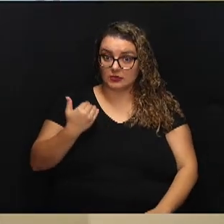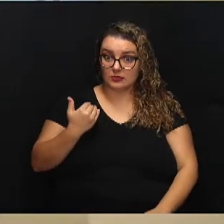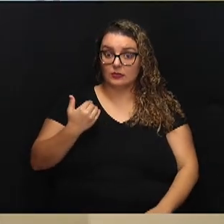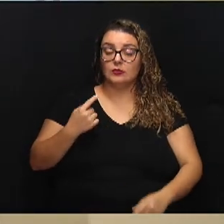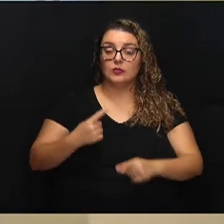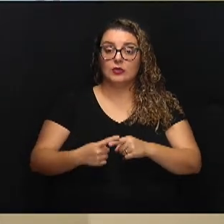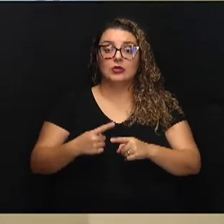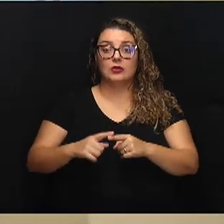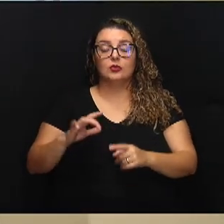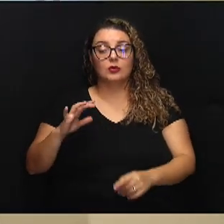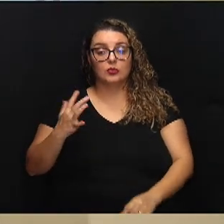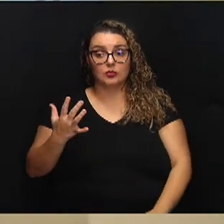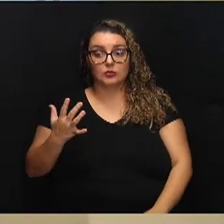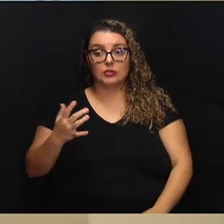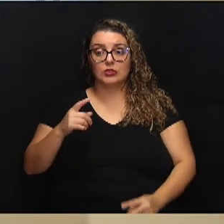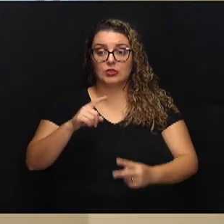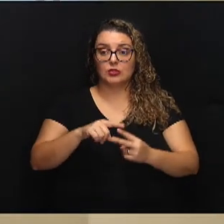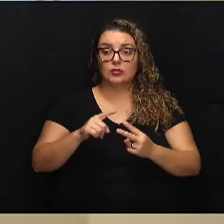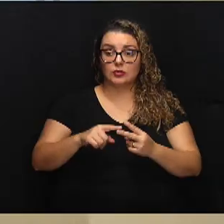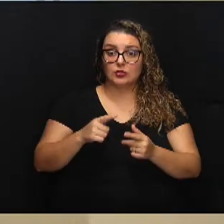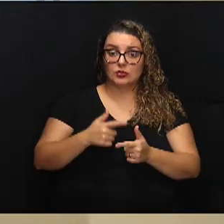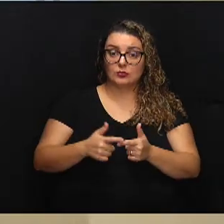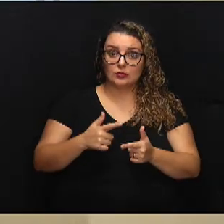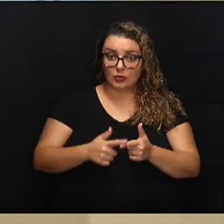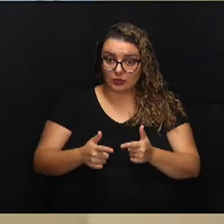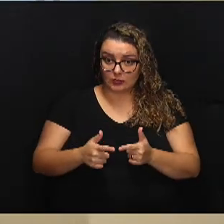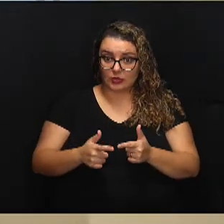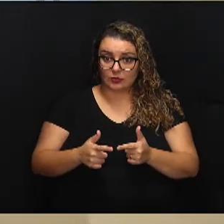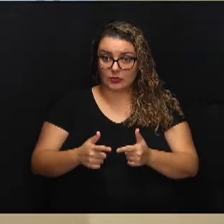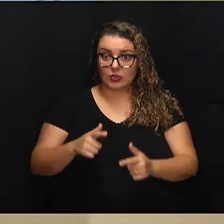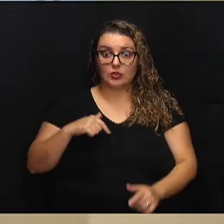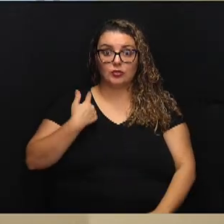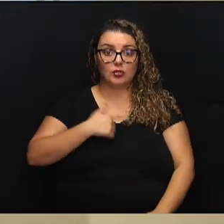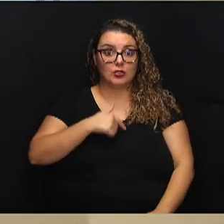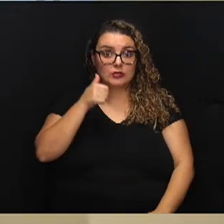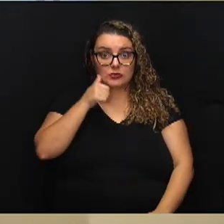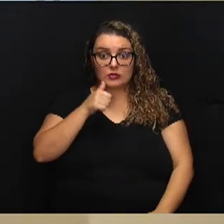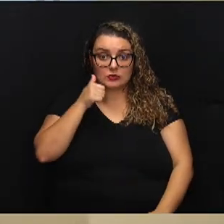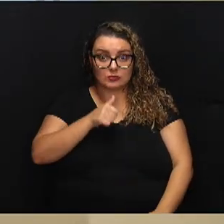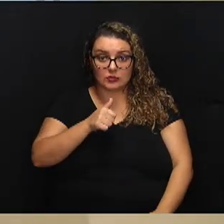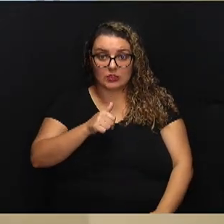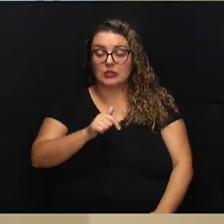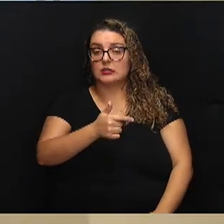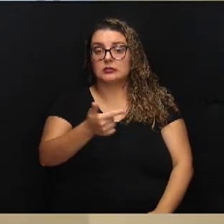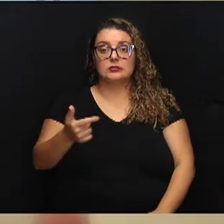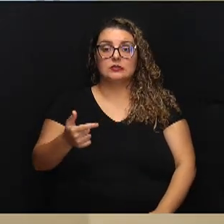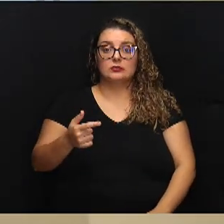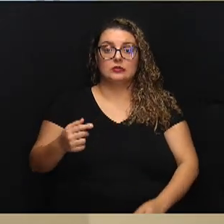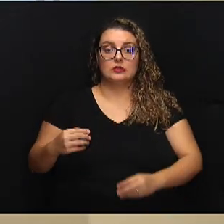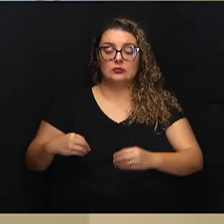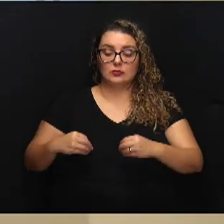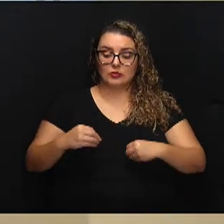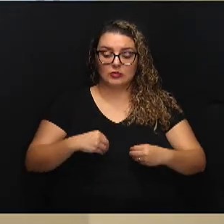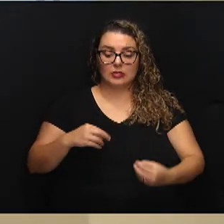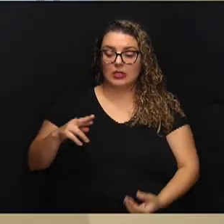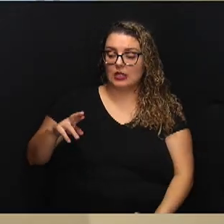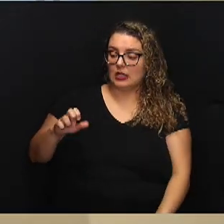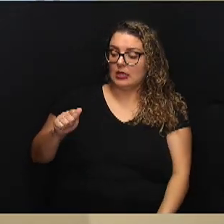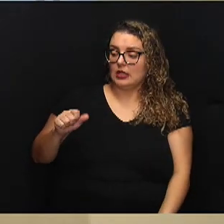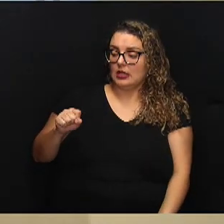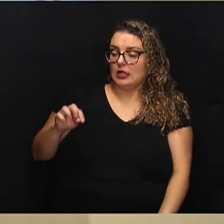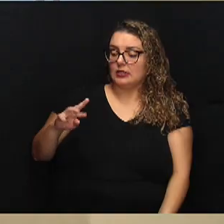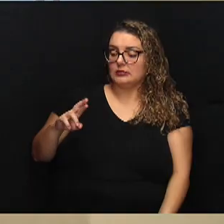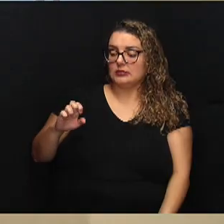acontece? Porque a gente tem dois problemas aqui. A questão de que nós não temos um exame de rastreamento, como o câncer de colo de útero, em que a